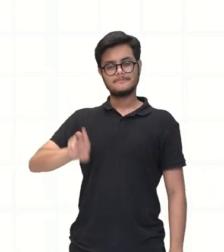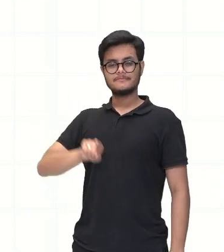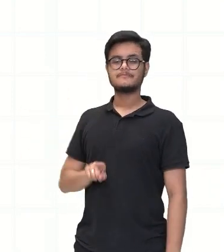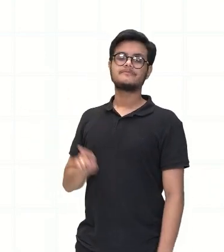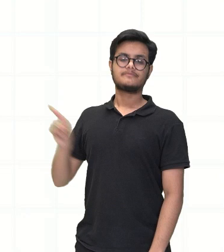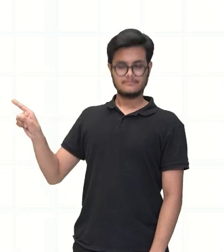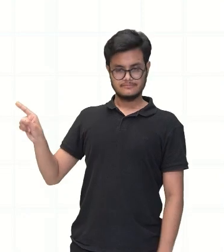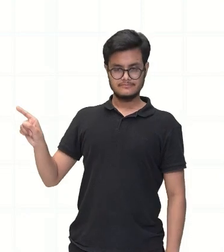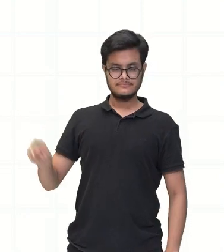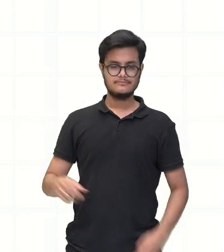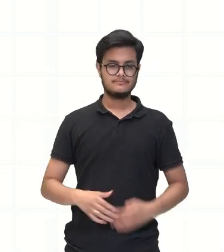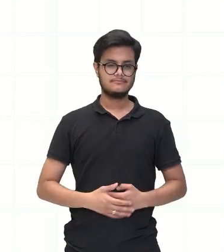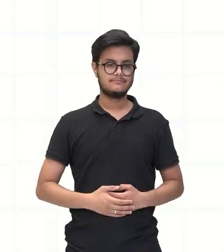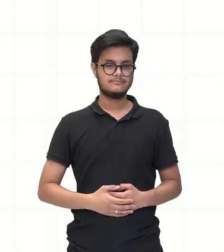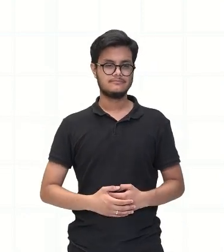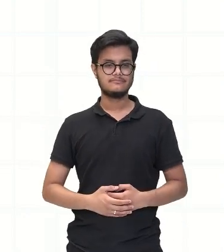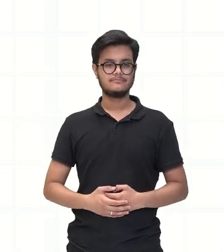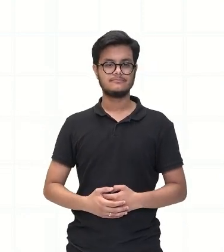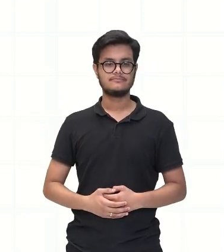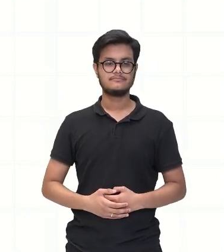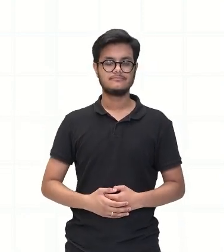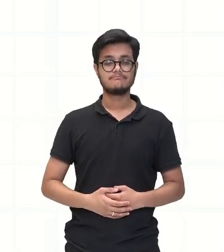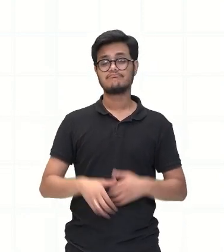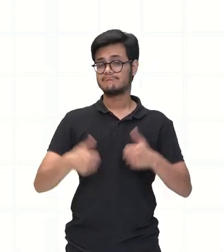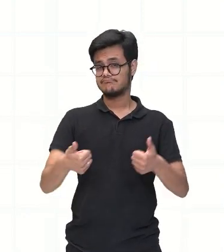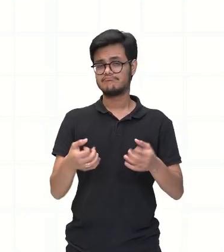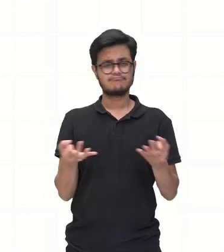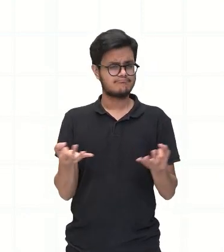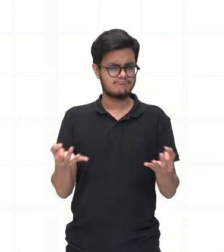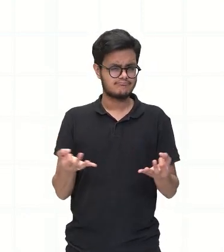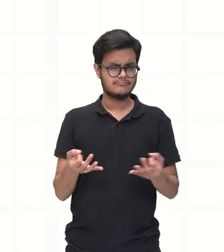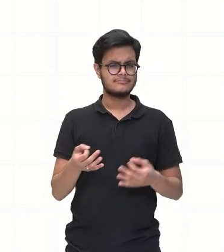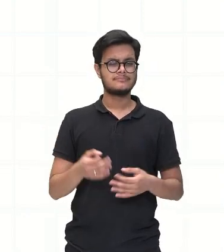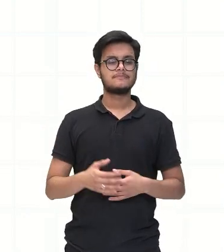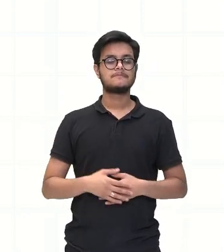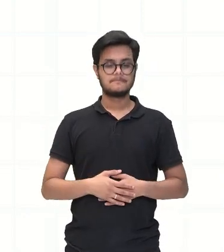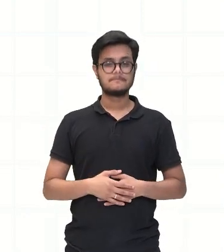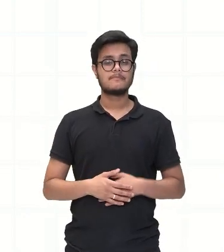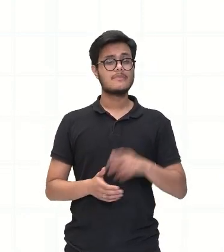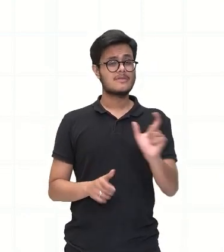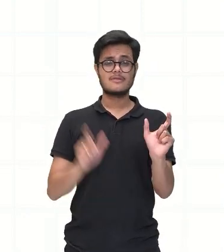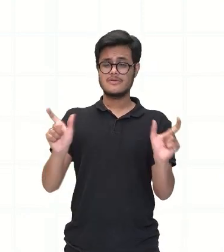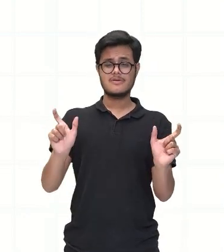erva doce é uma palavra do mundo das plantas. Duas palavras, composição de